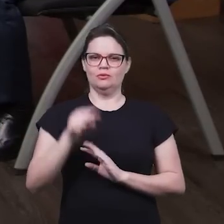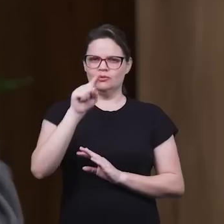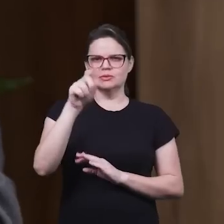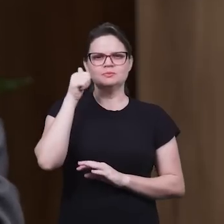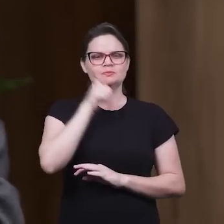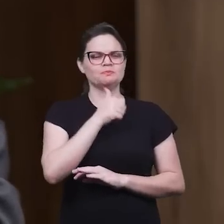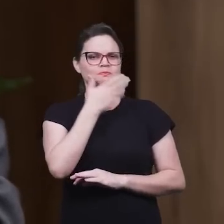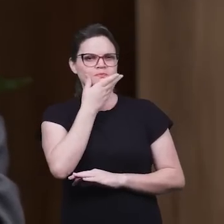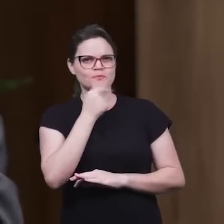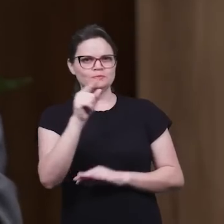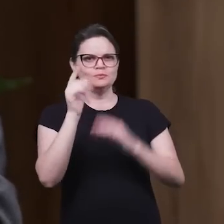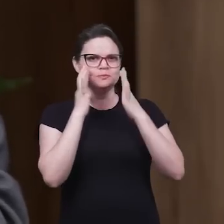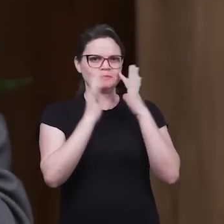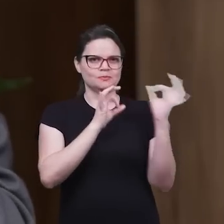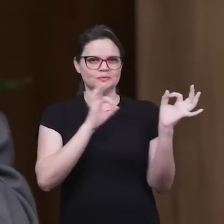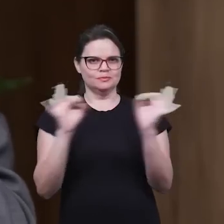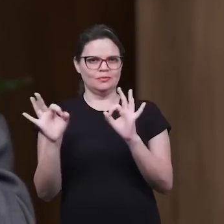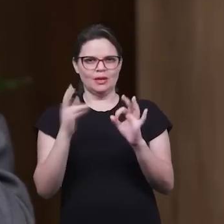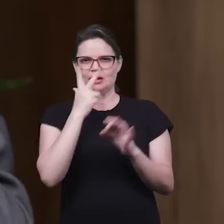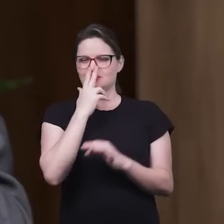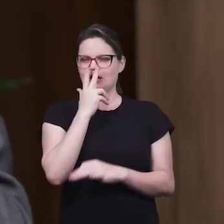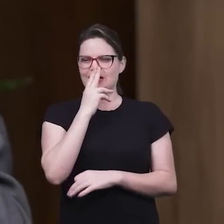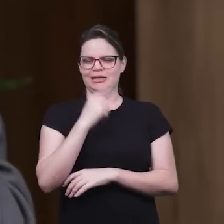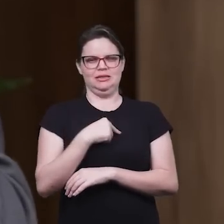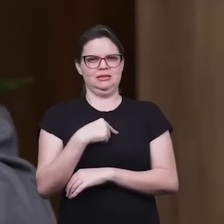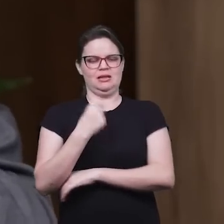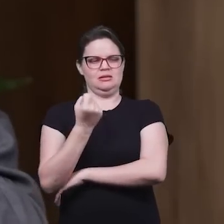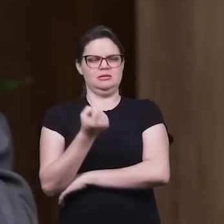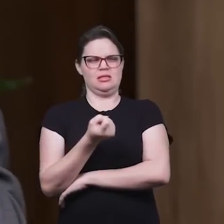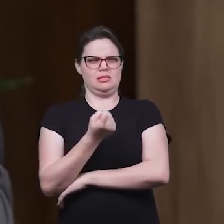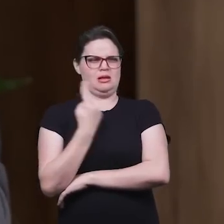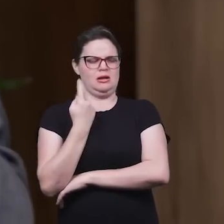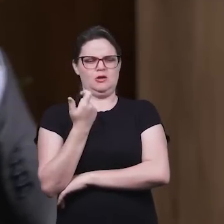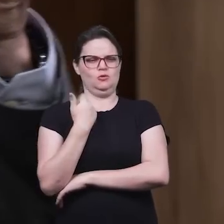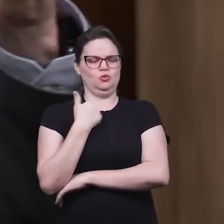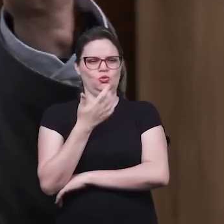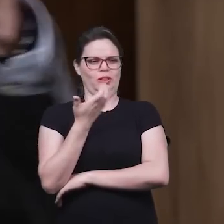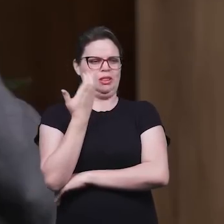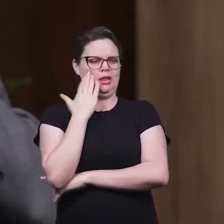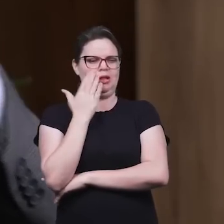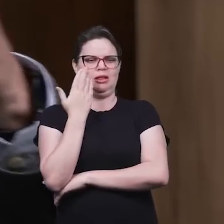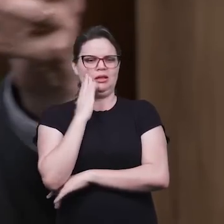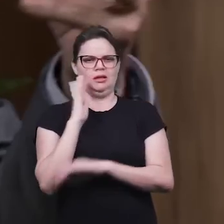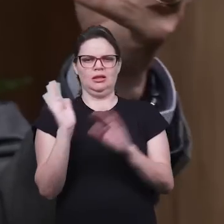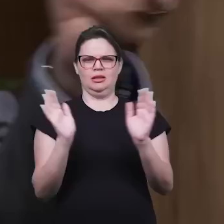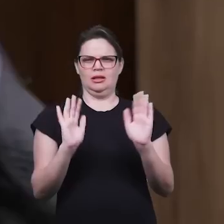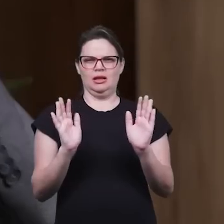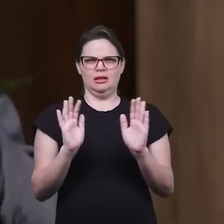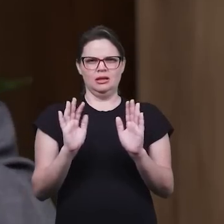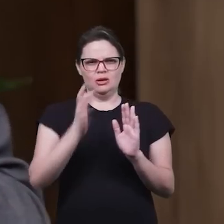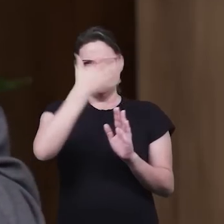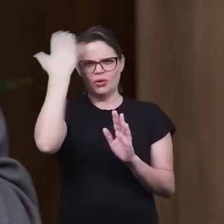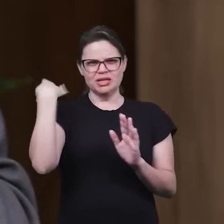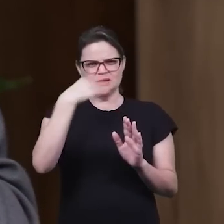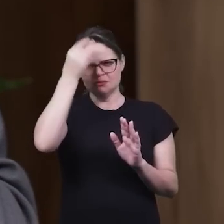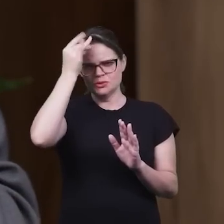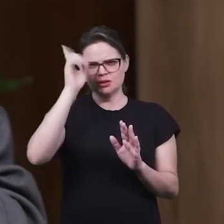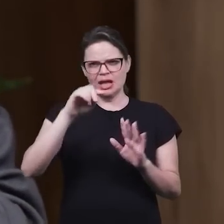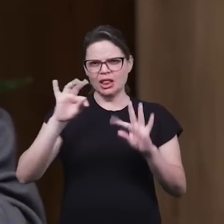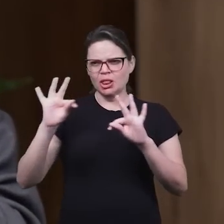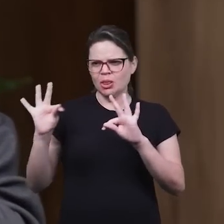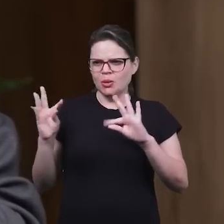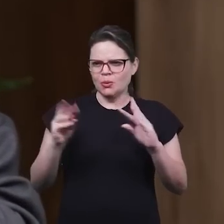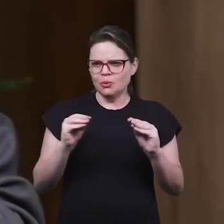senhor, a senhora, tem soado estranho, não está entendendo que o Espírito Santo é tudo isso que tem sido